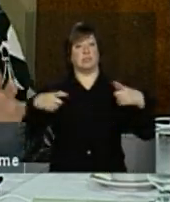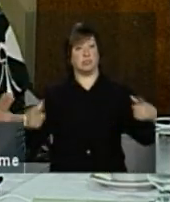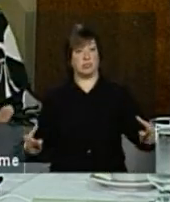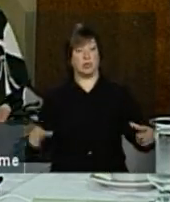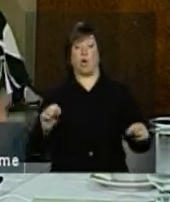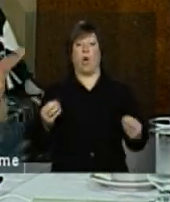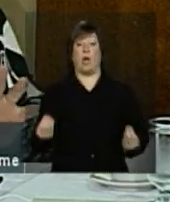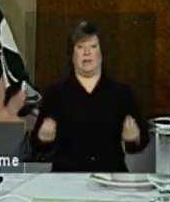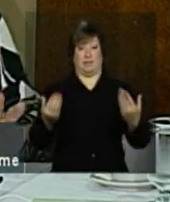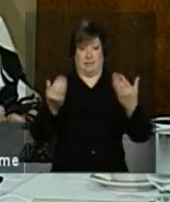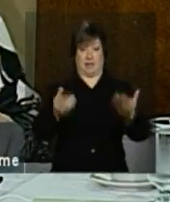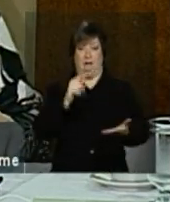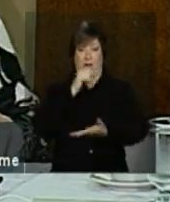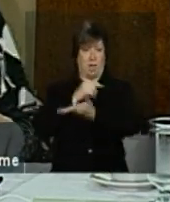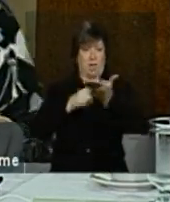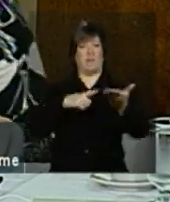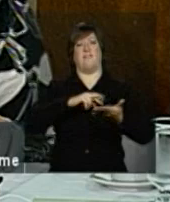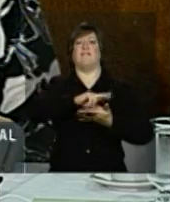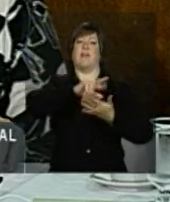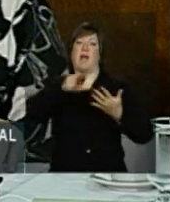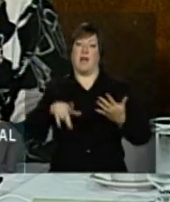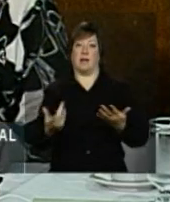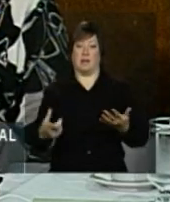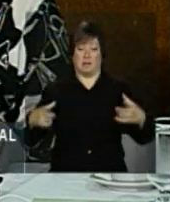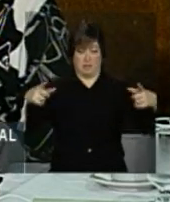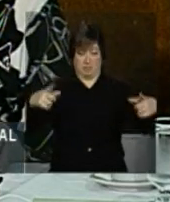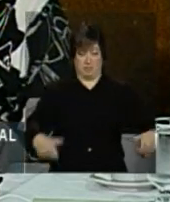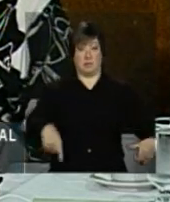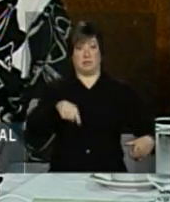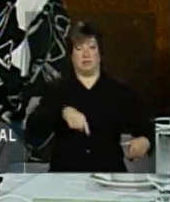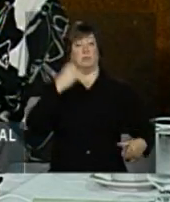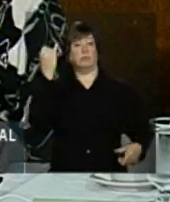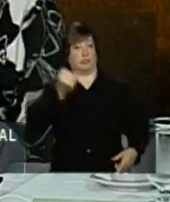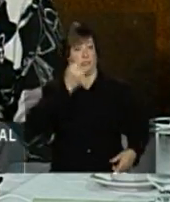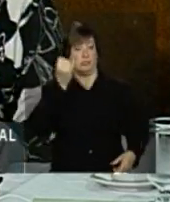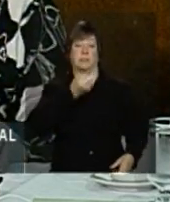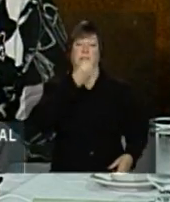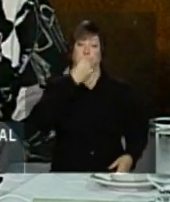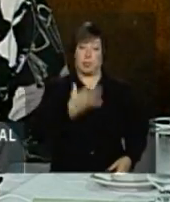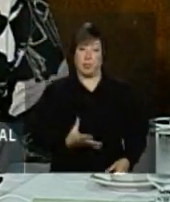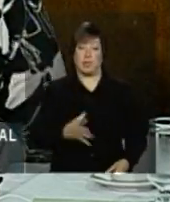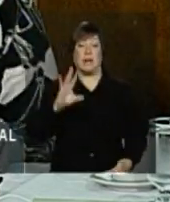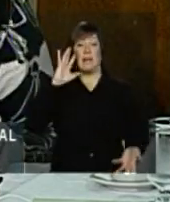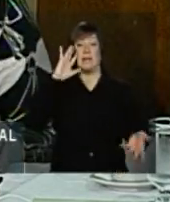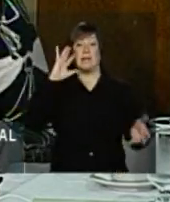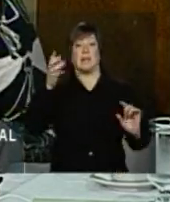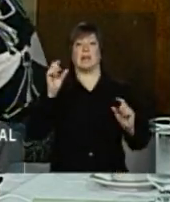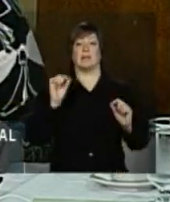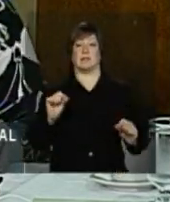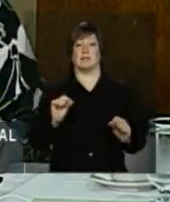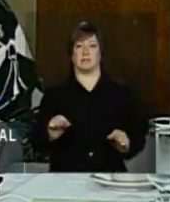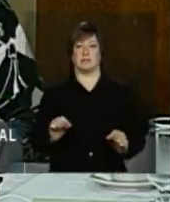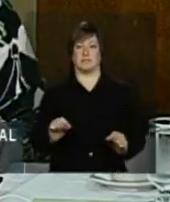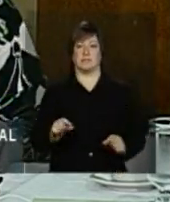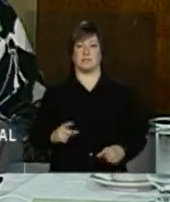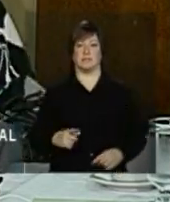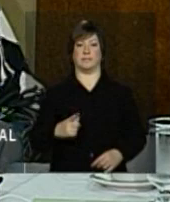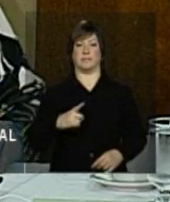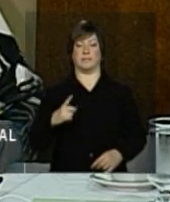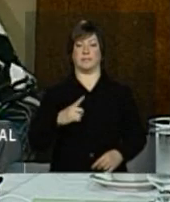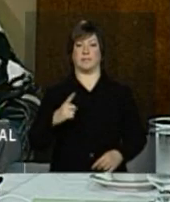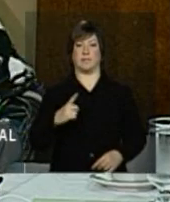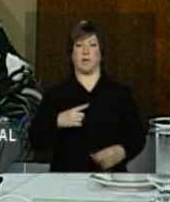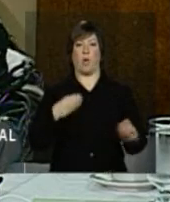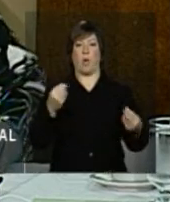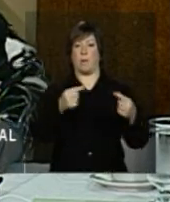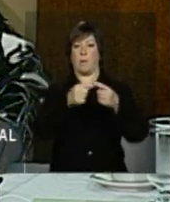levar água pra população ele é variado se externa ele é importante ele é bom para um determinado eh perfil